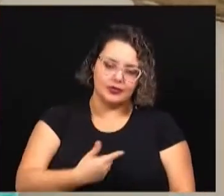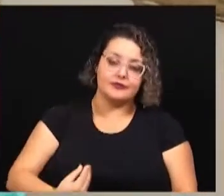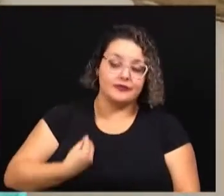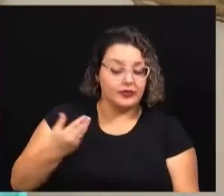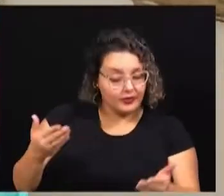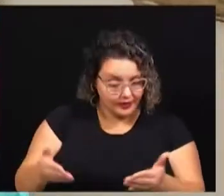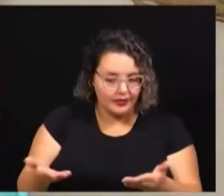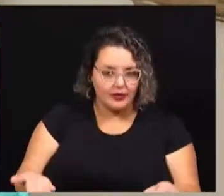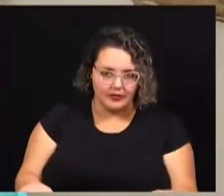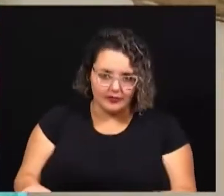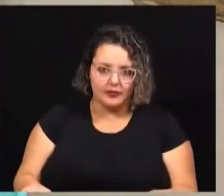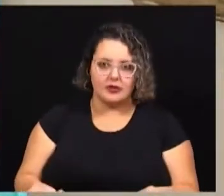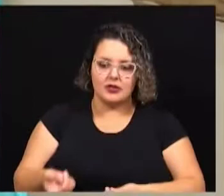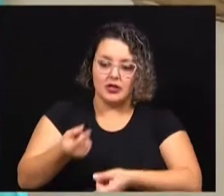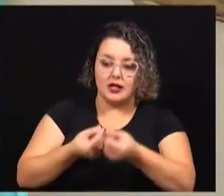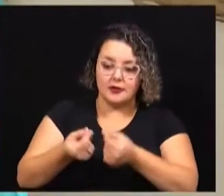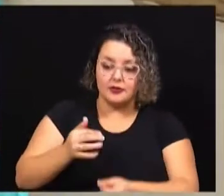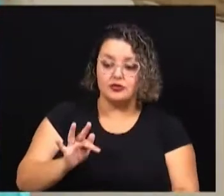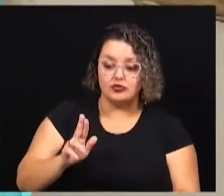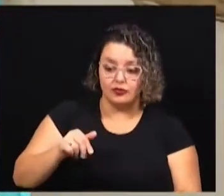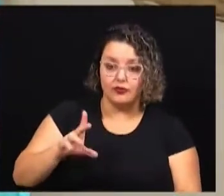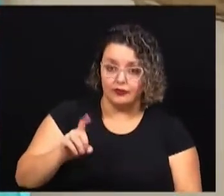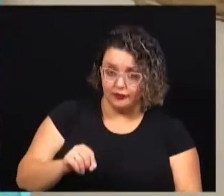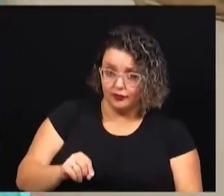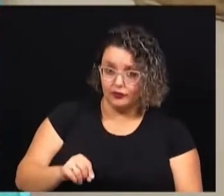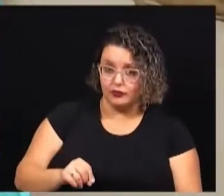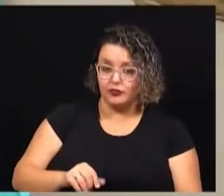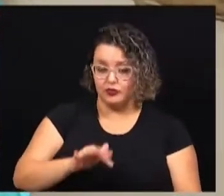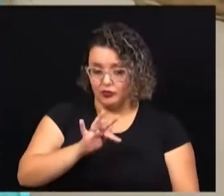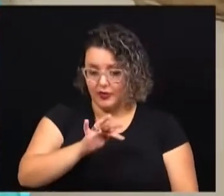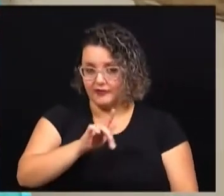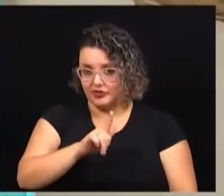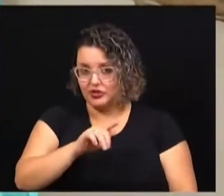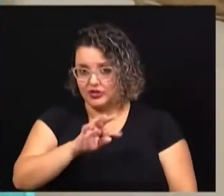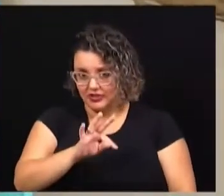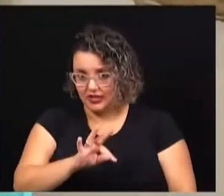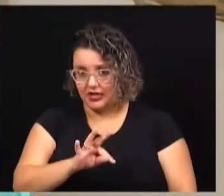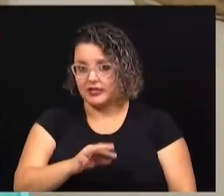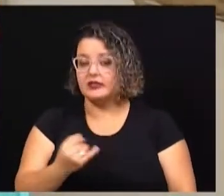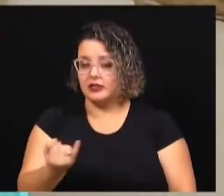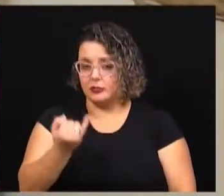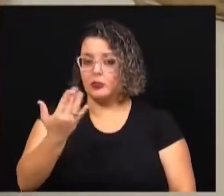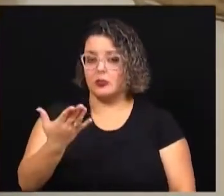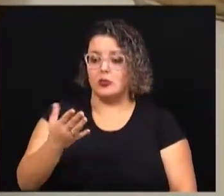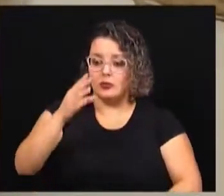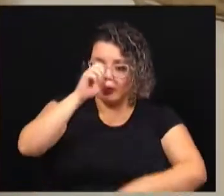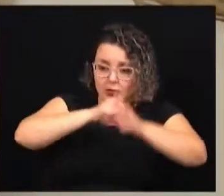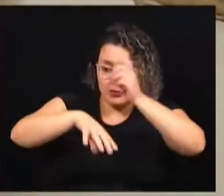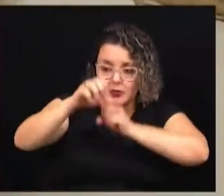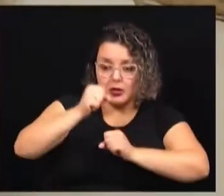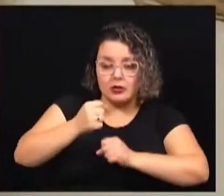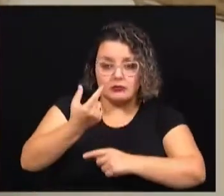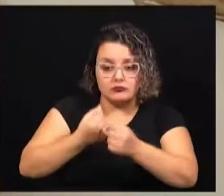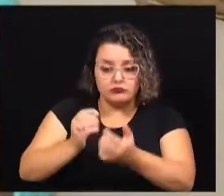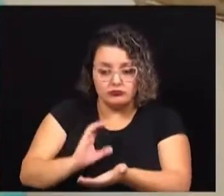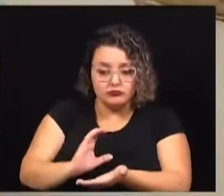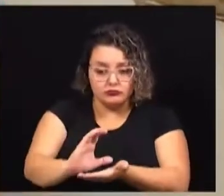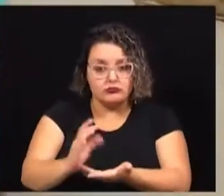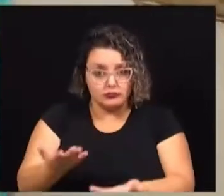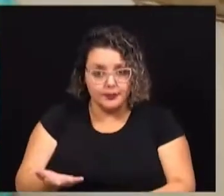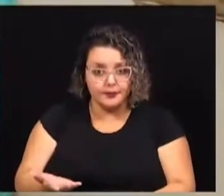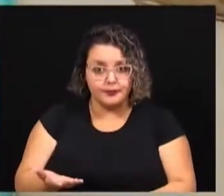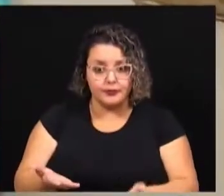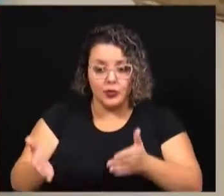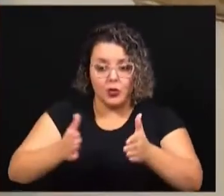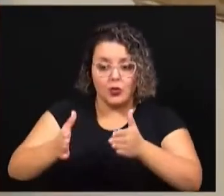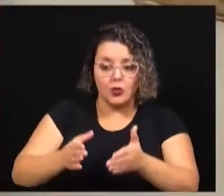esse dinheiro desse fundo é uma oportunidade muito bacana, que seja para as pessoas aprenderem a investir. Porque uma